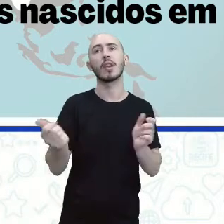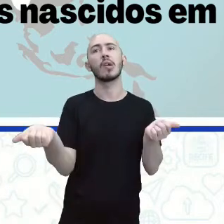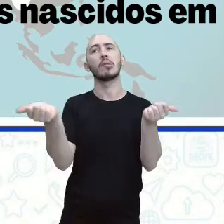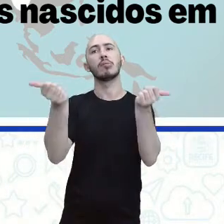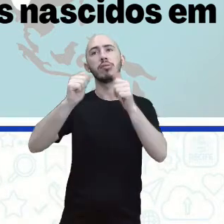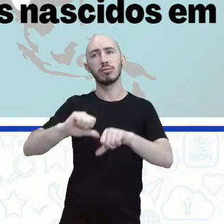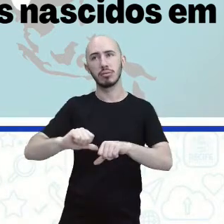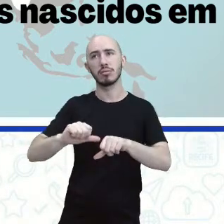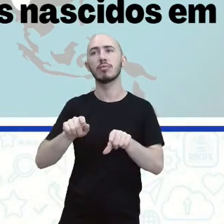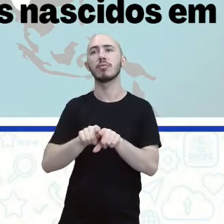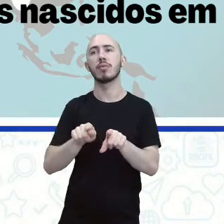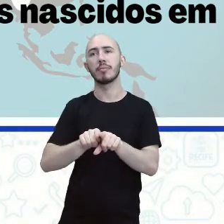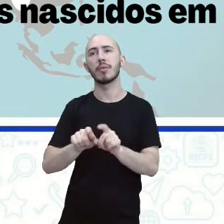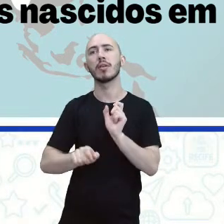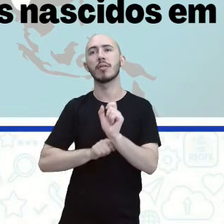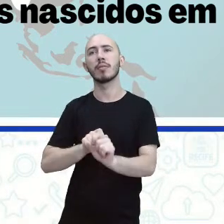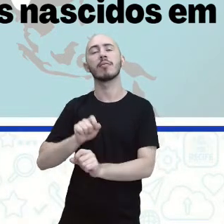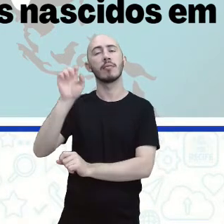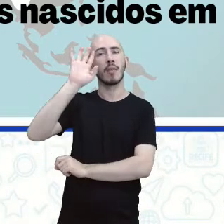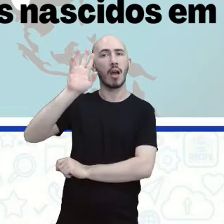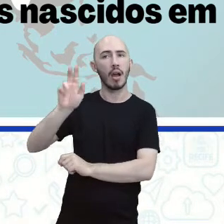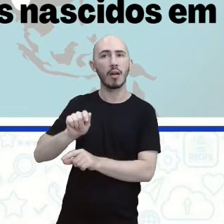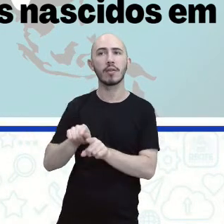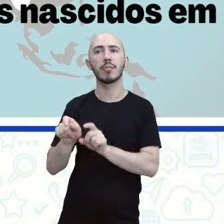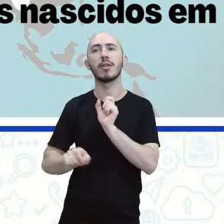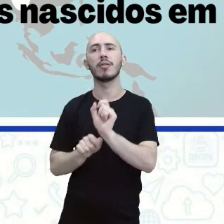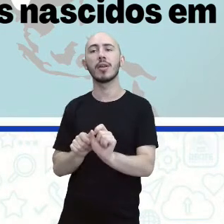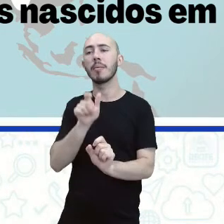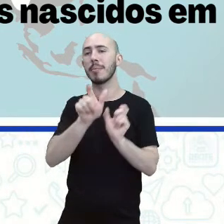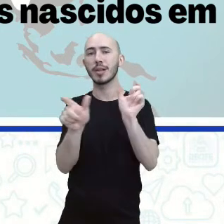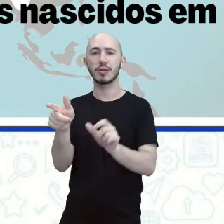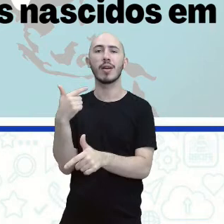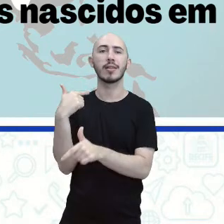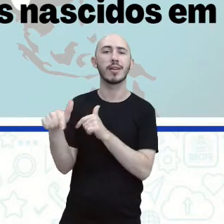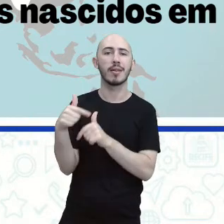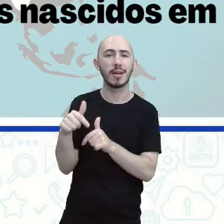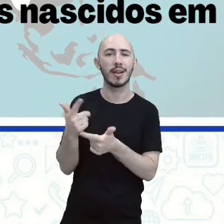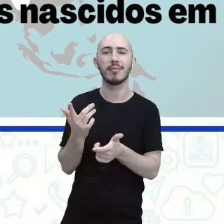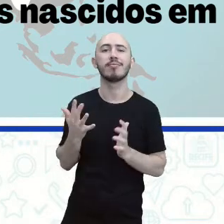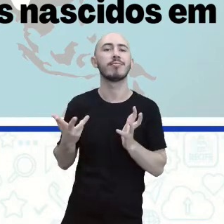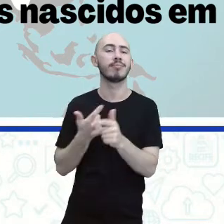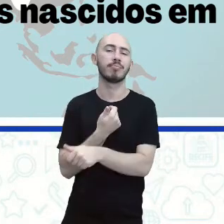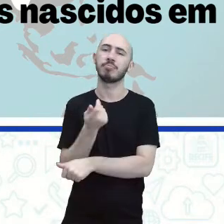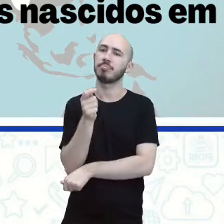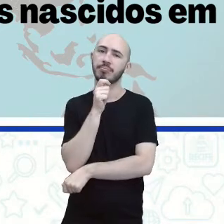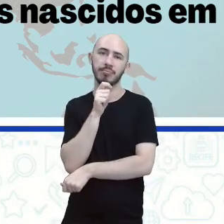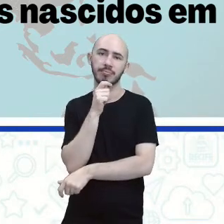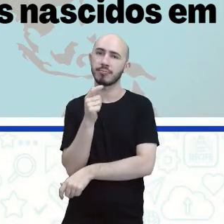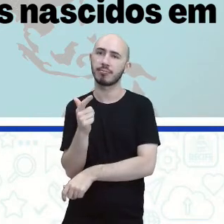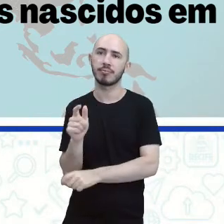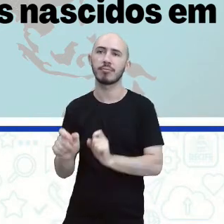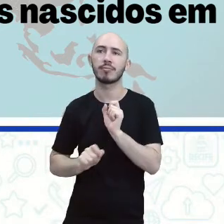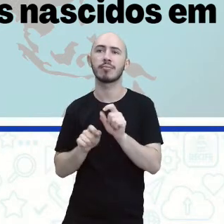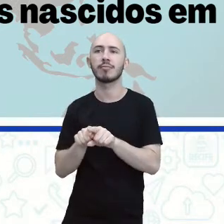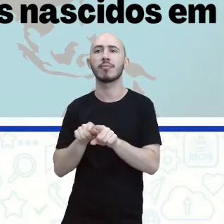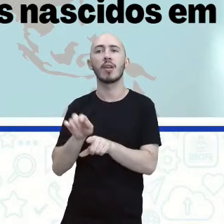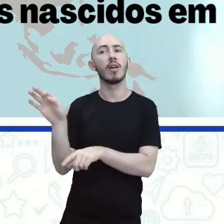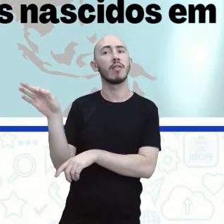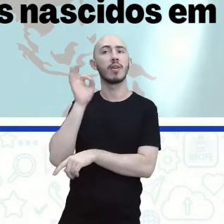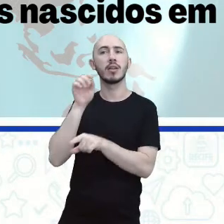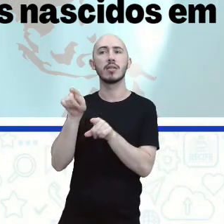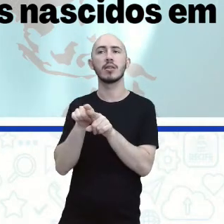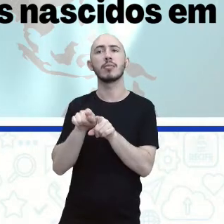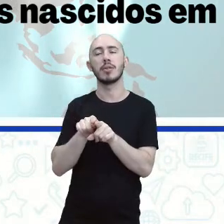de 2008, a necessidade de mão de obra não qualificada, França e Reino Unido atrai jovens nascidos em seus